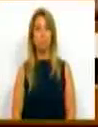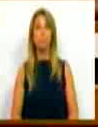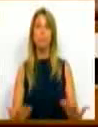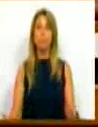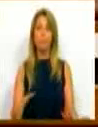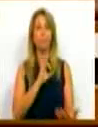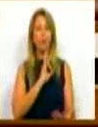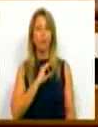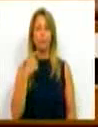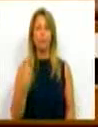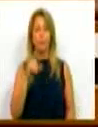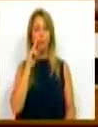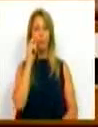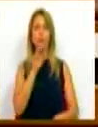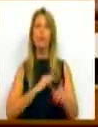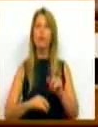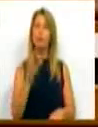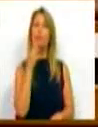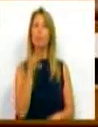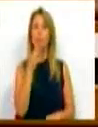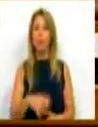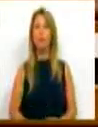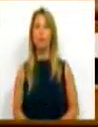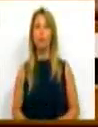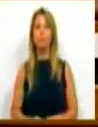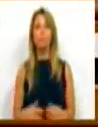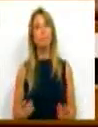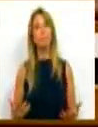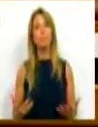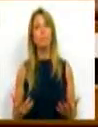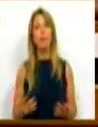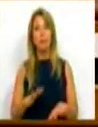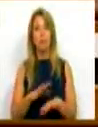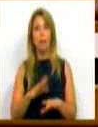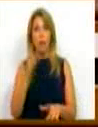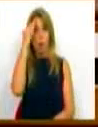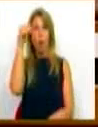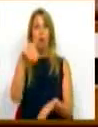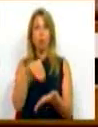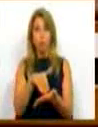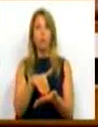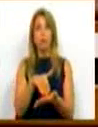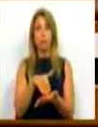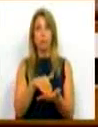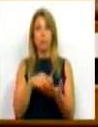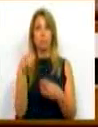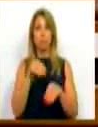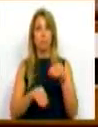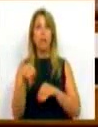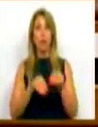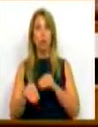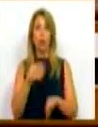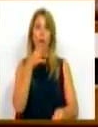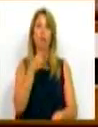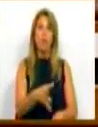Senhor Presidente, senhoras e senhores deputados, em presença dos resultados eleitorais, dissemos que